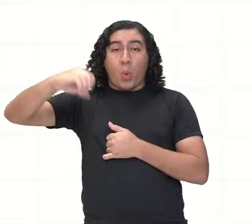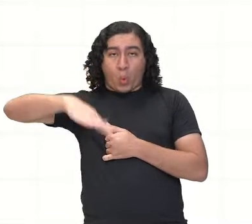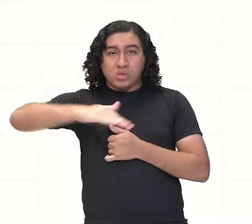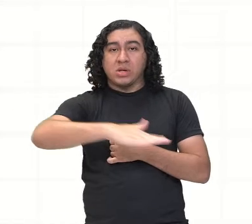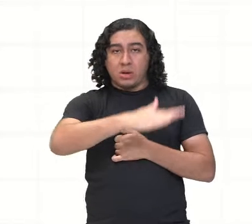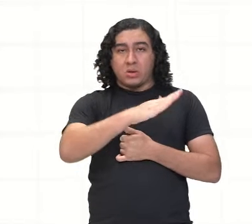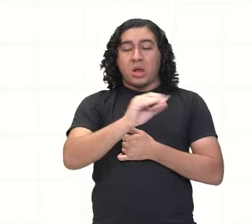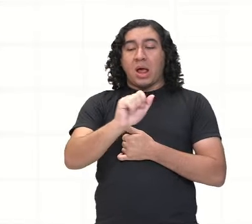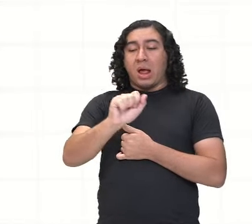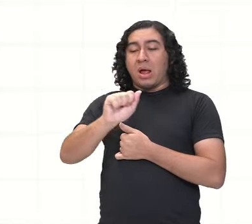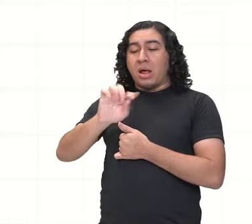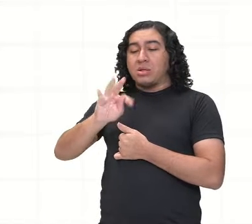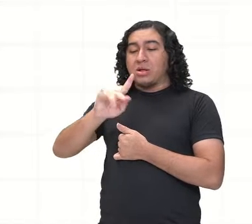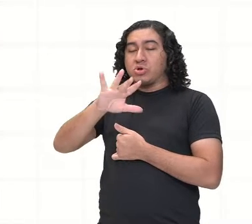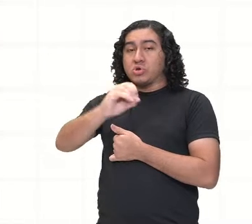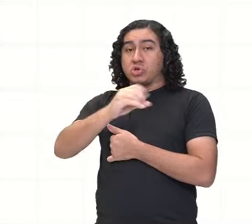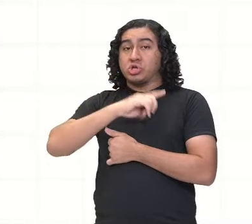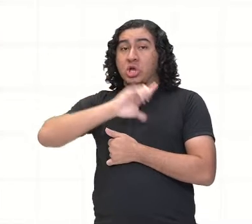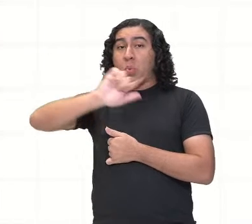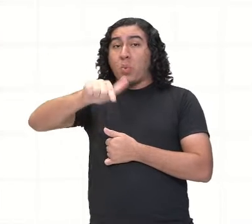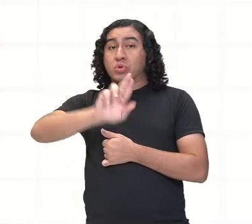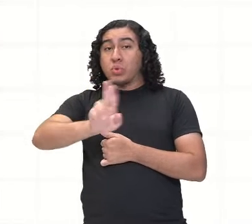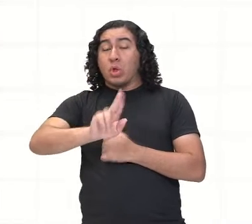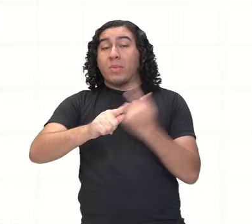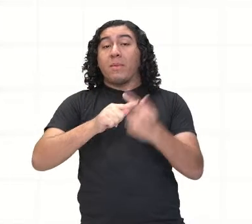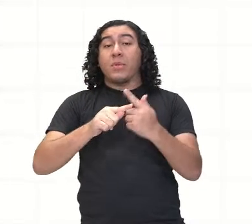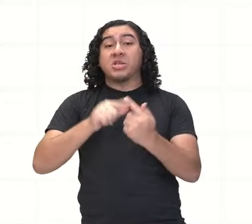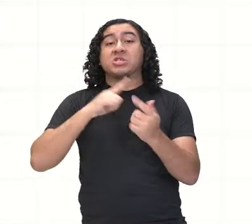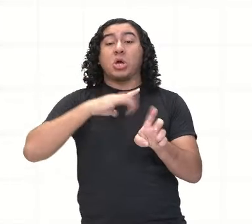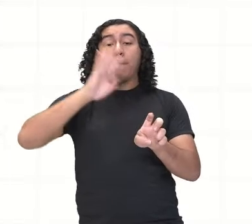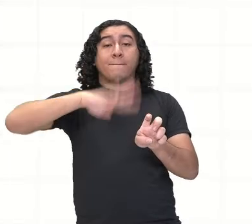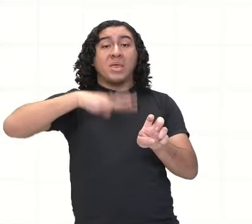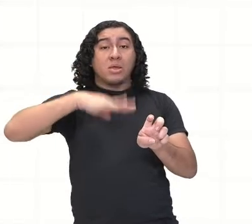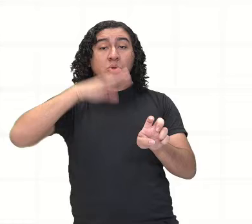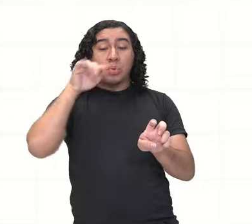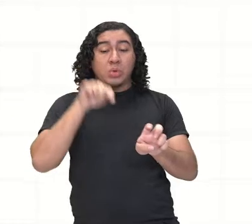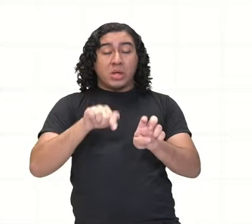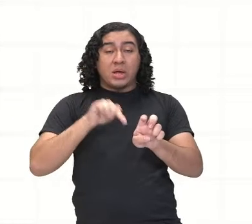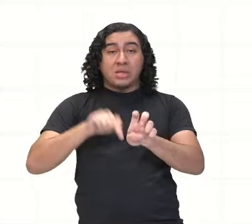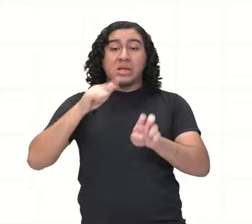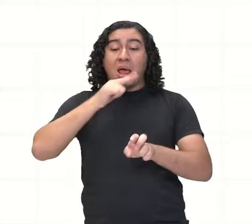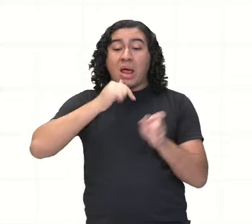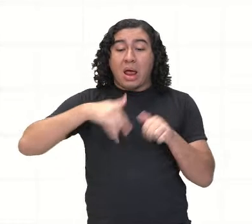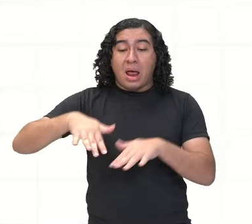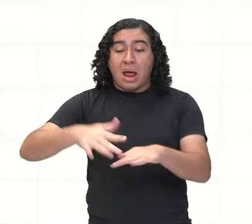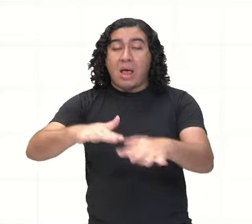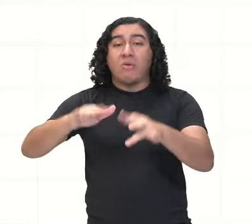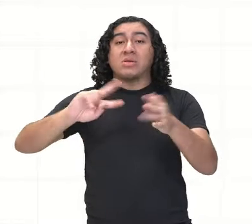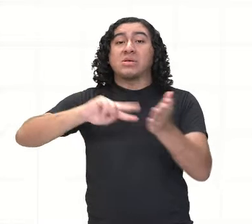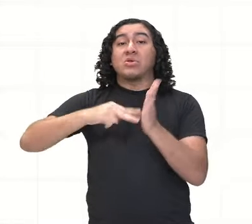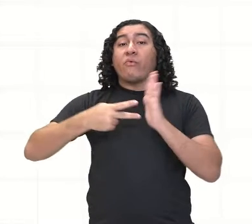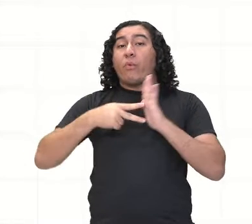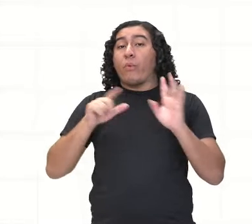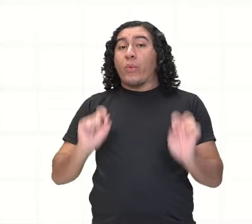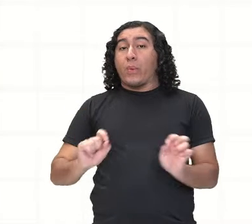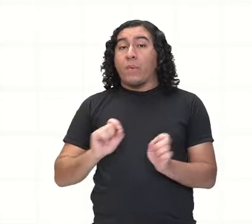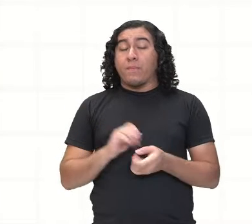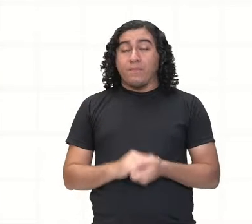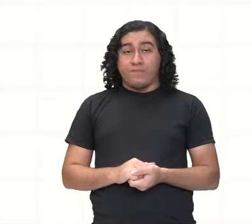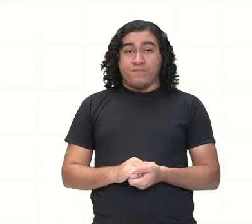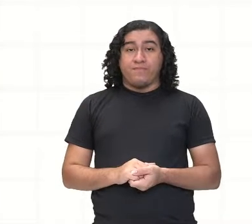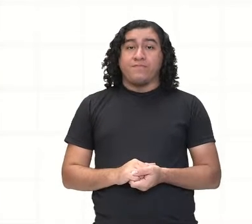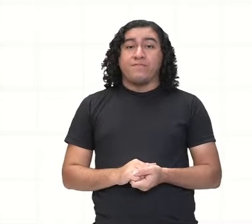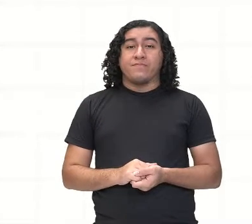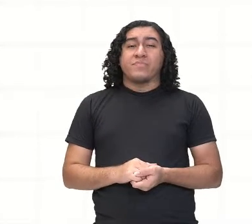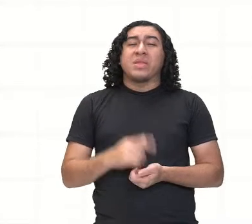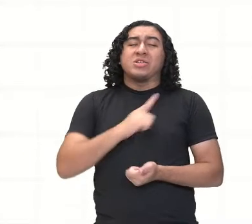de Mar Tenebroso por conta de vários mitos que existiam na época, de que o mar ele era povoado